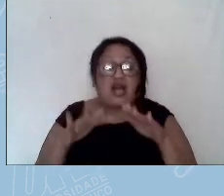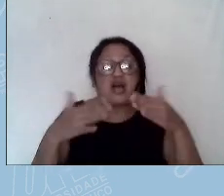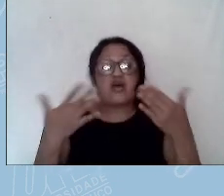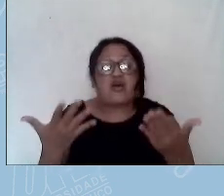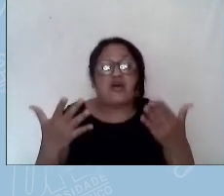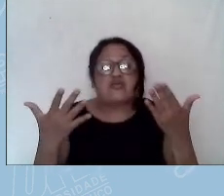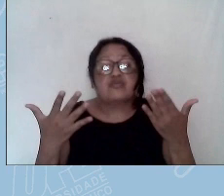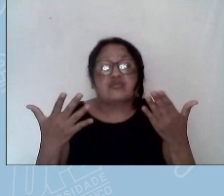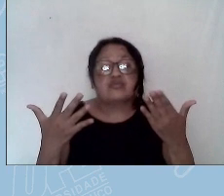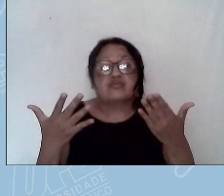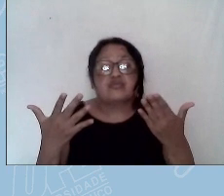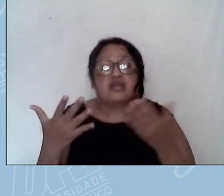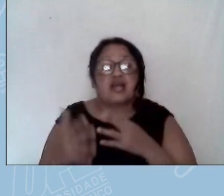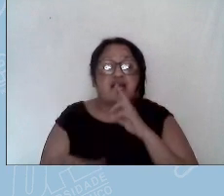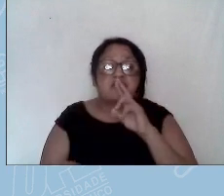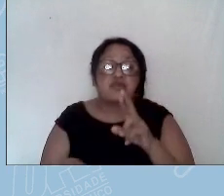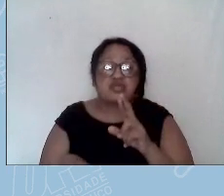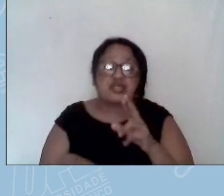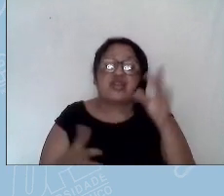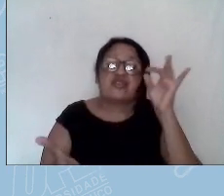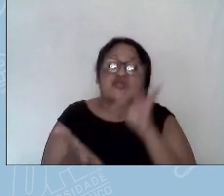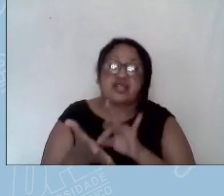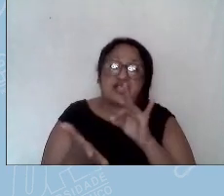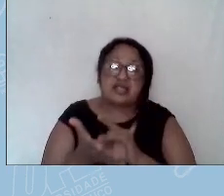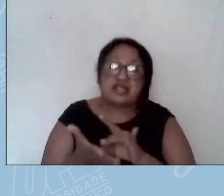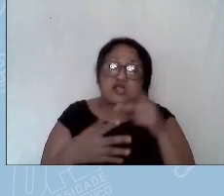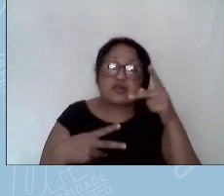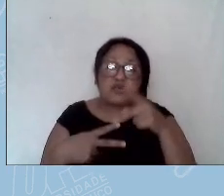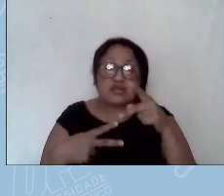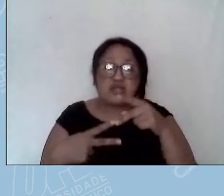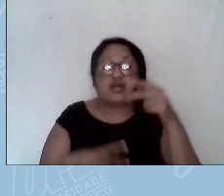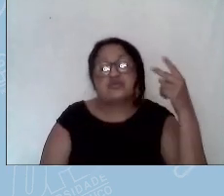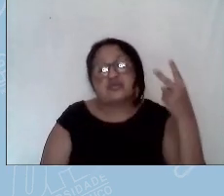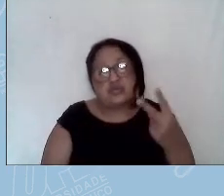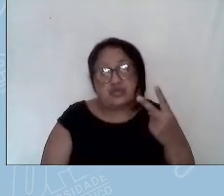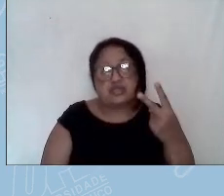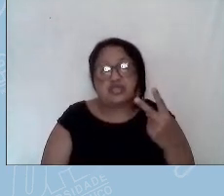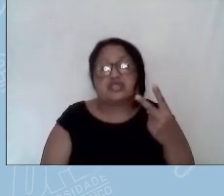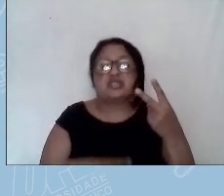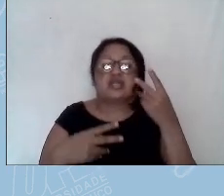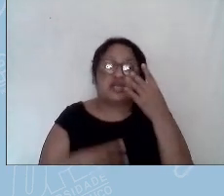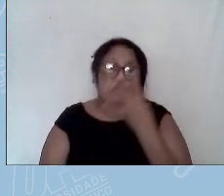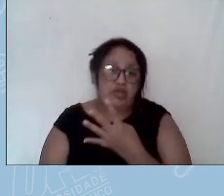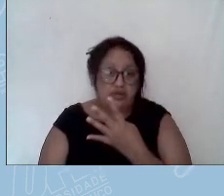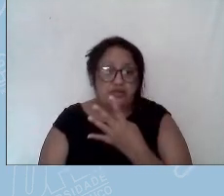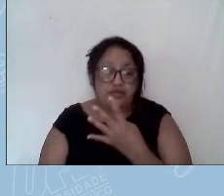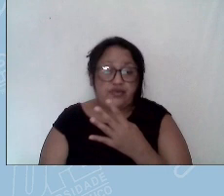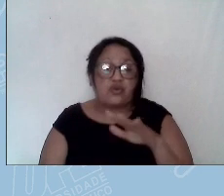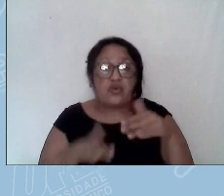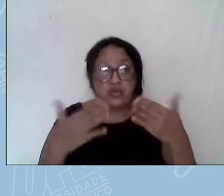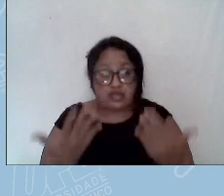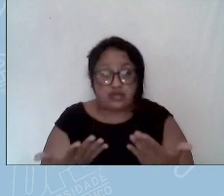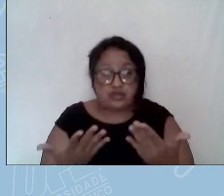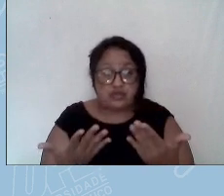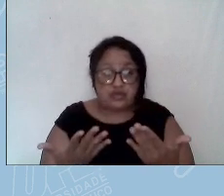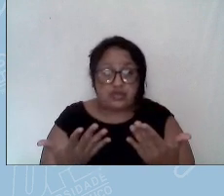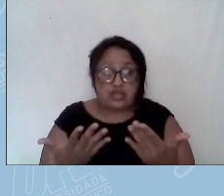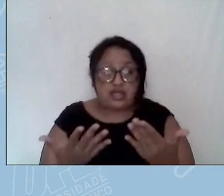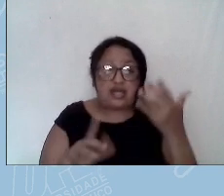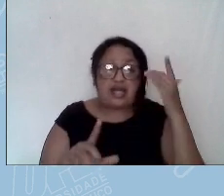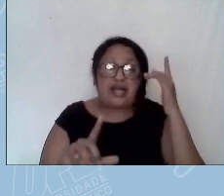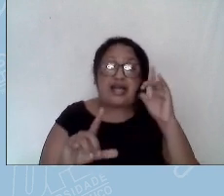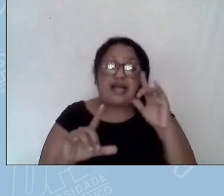nós chegamos que são verdadeiras as proposições 2 e 4 com isso a gente